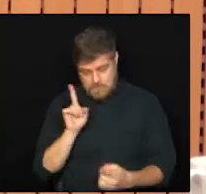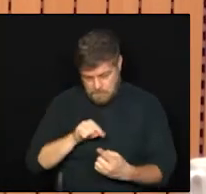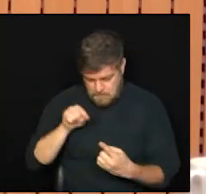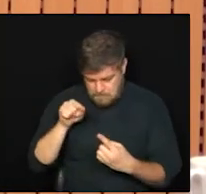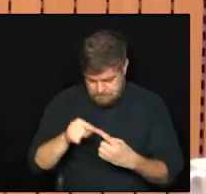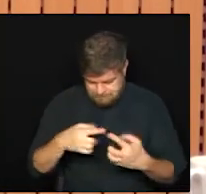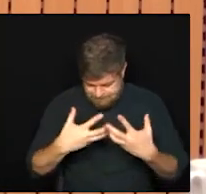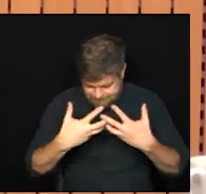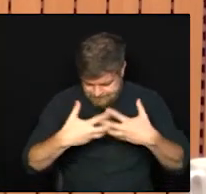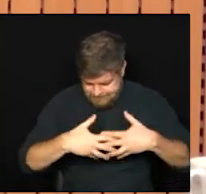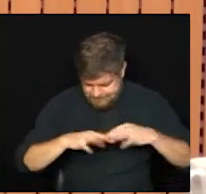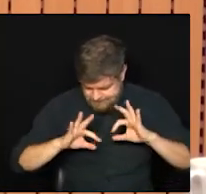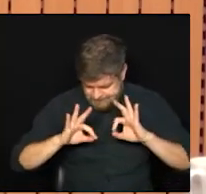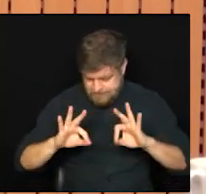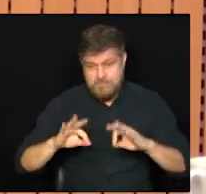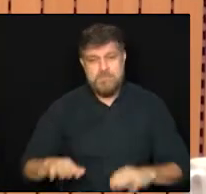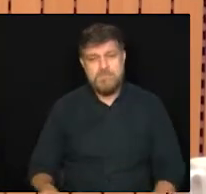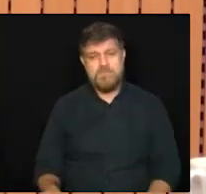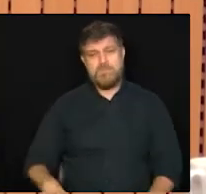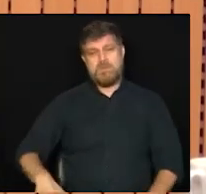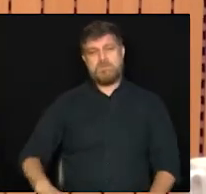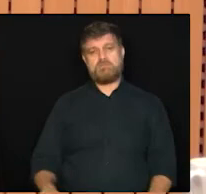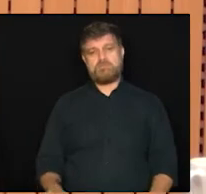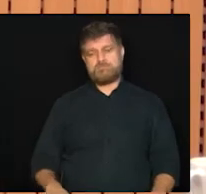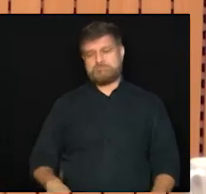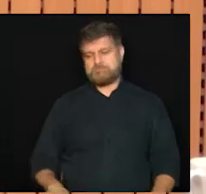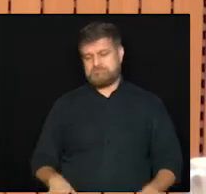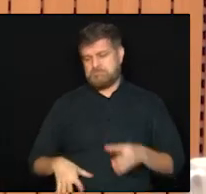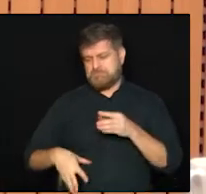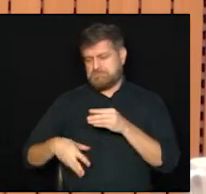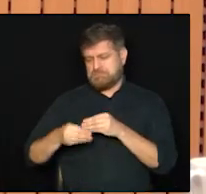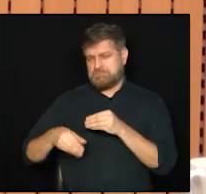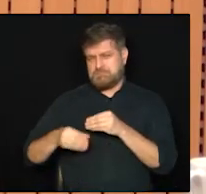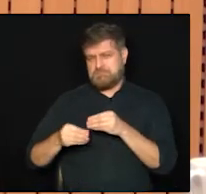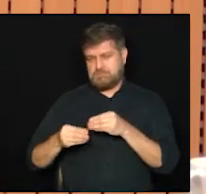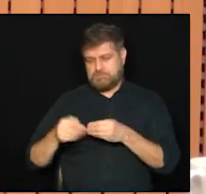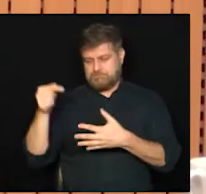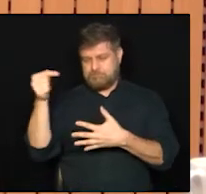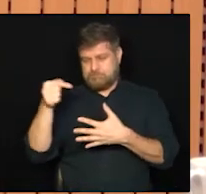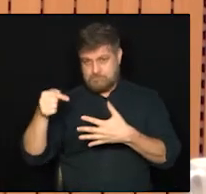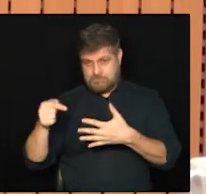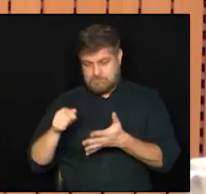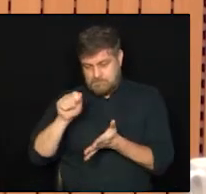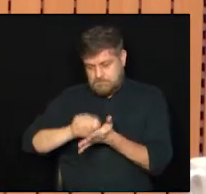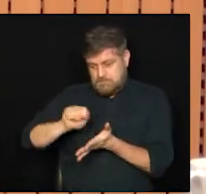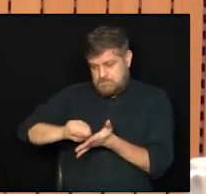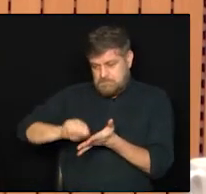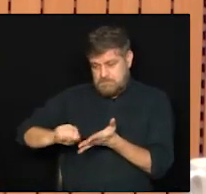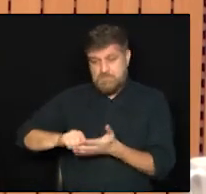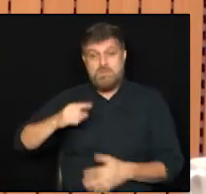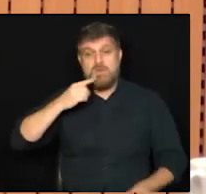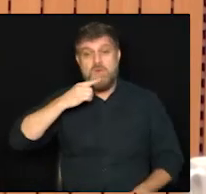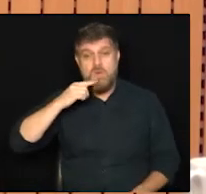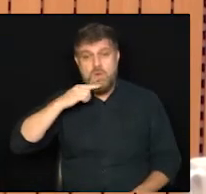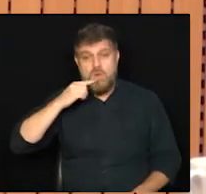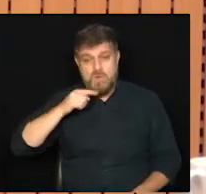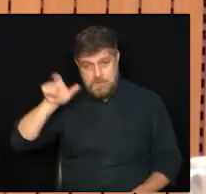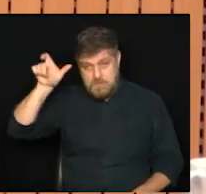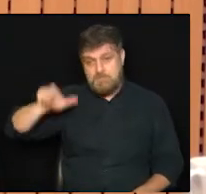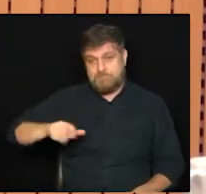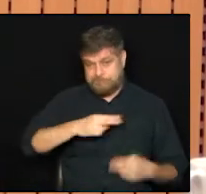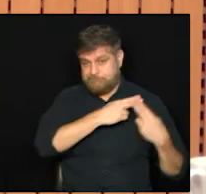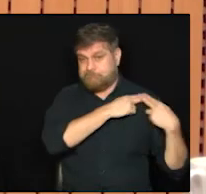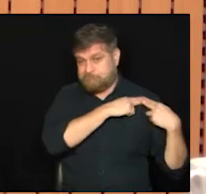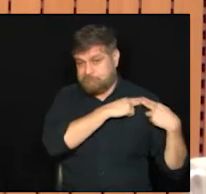finalidade. Eduardo, muitos elementos para a gente colocar no nosso relatório, a sua tarefa não é fácil,